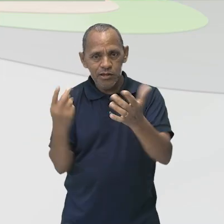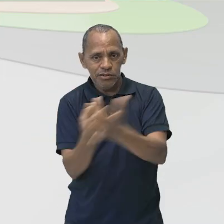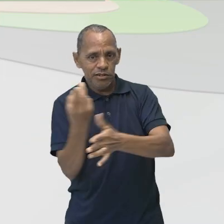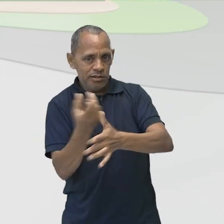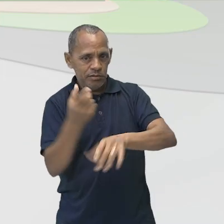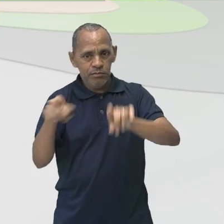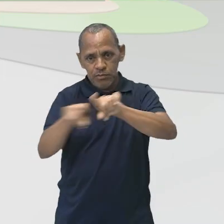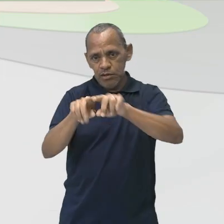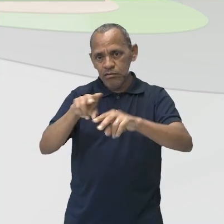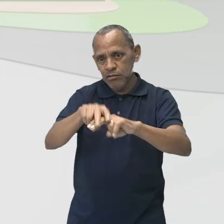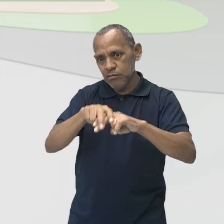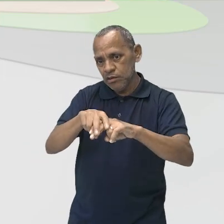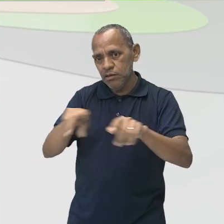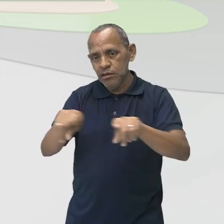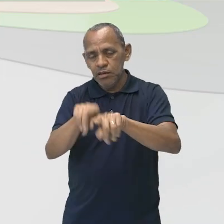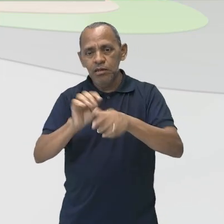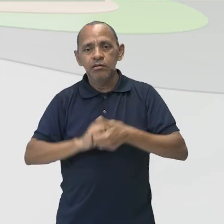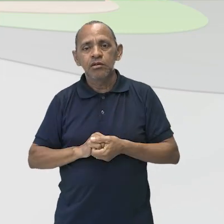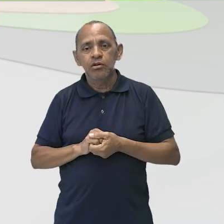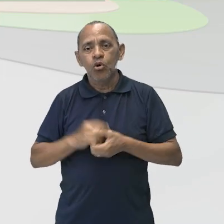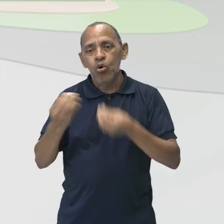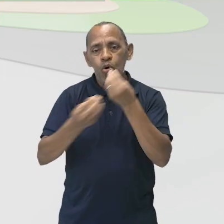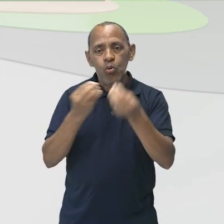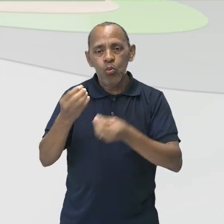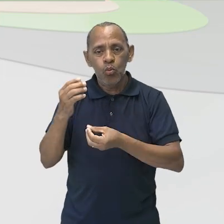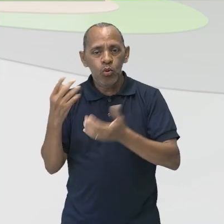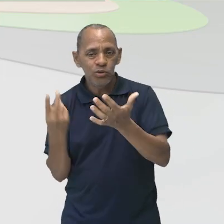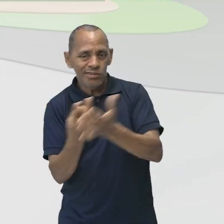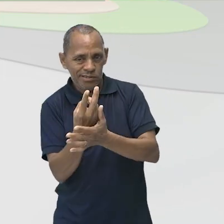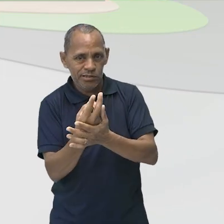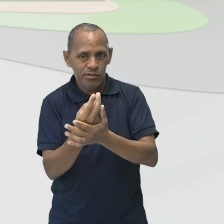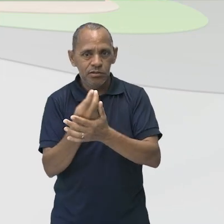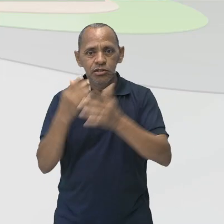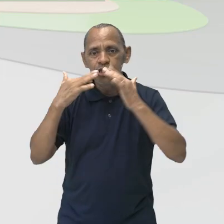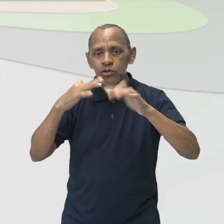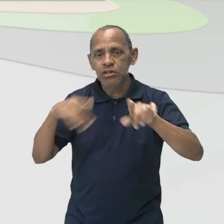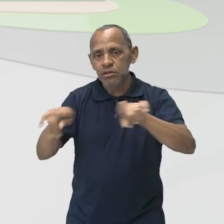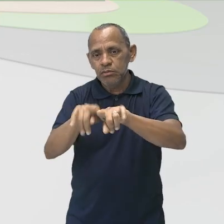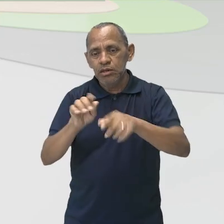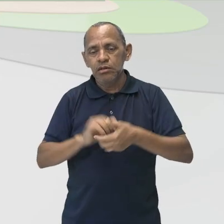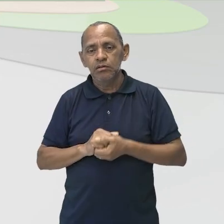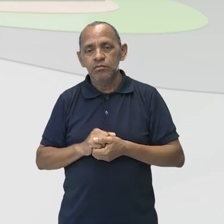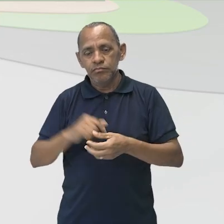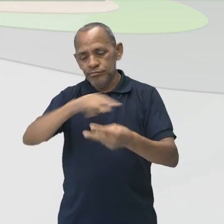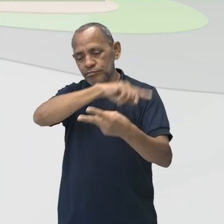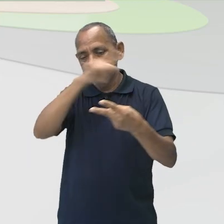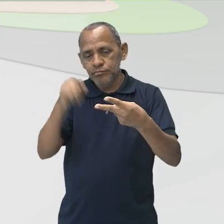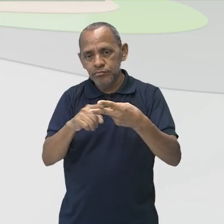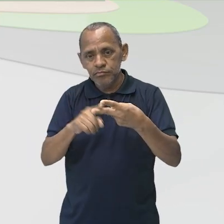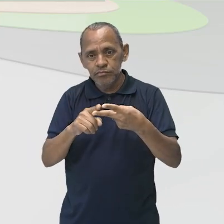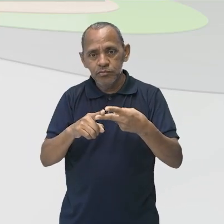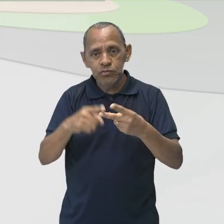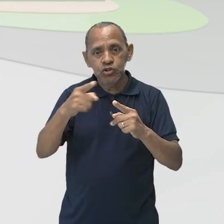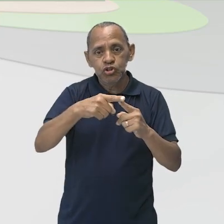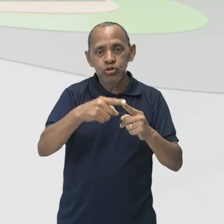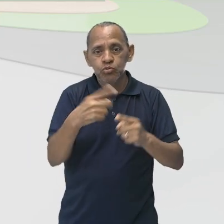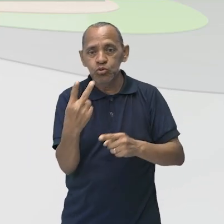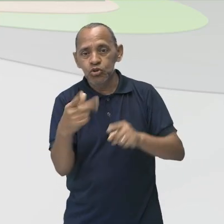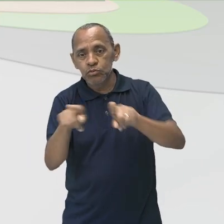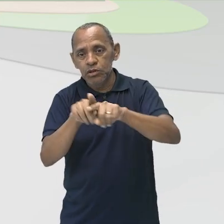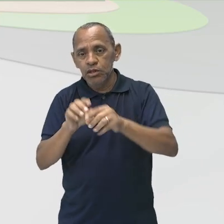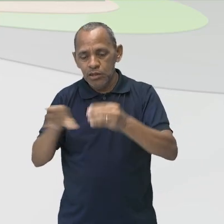como, de qual é a natureza dela. Já o tipo de mutação inserção é quando ocorre uma